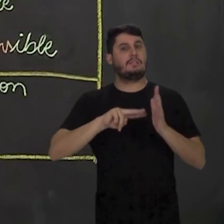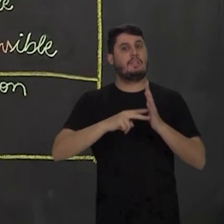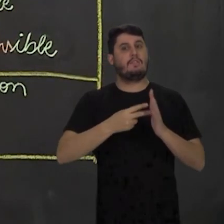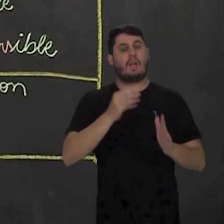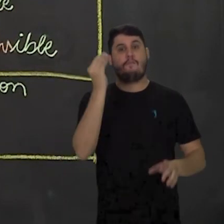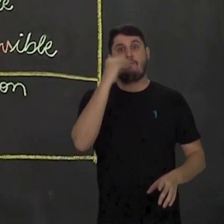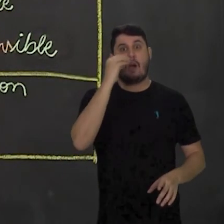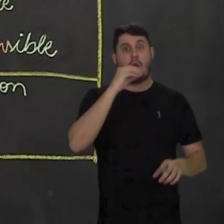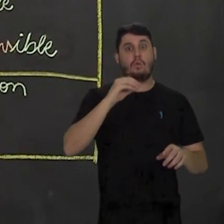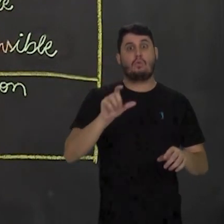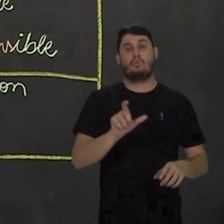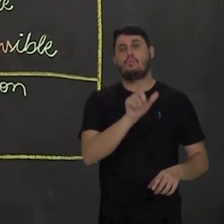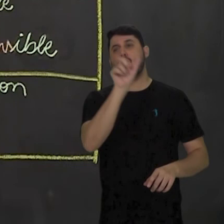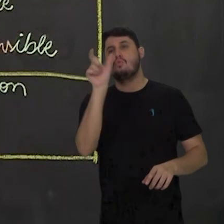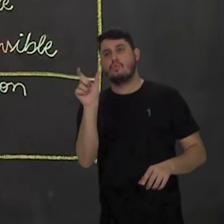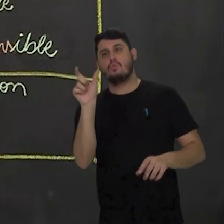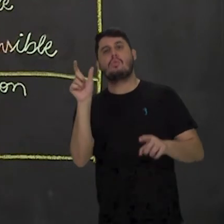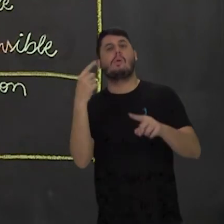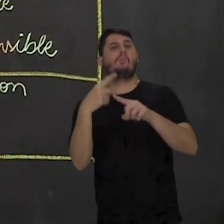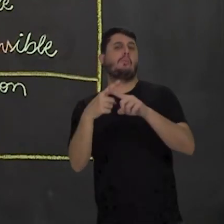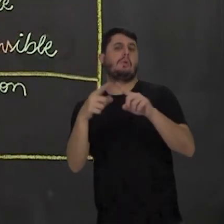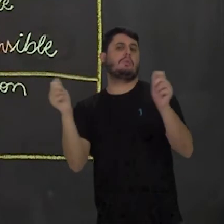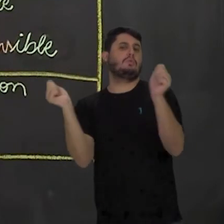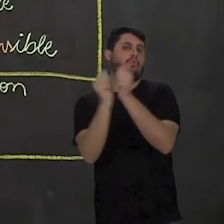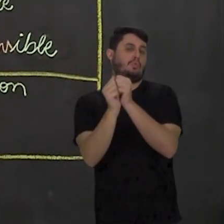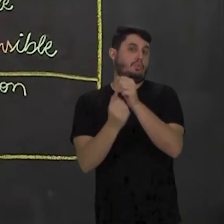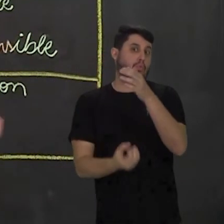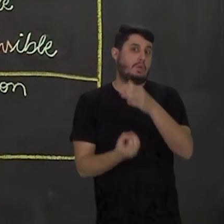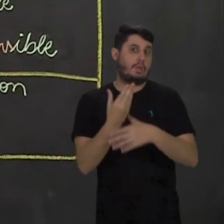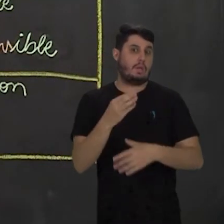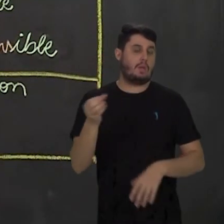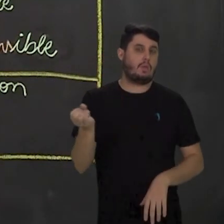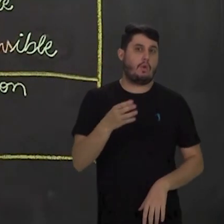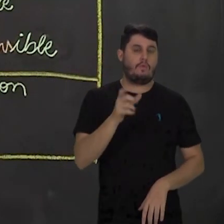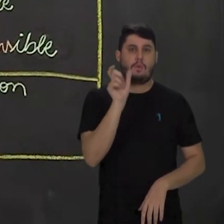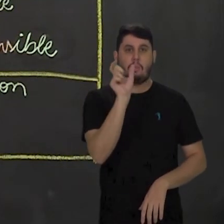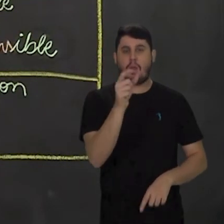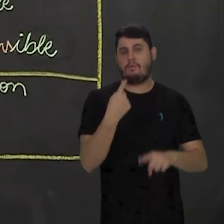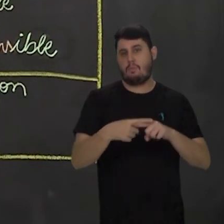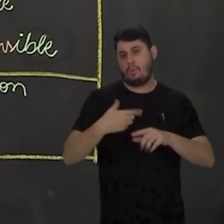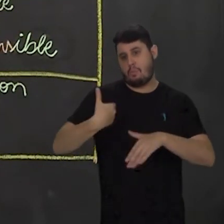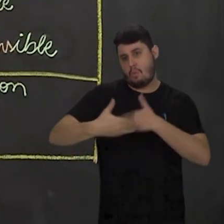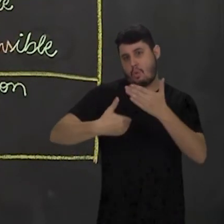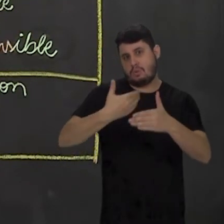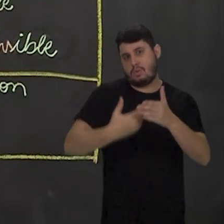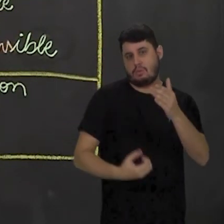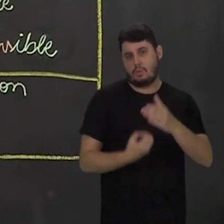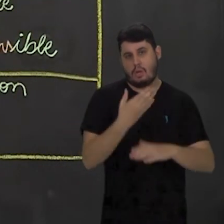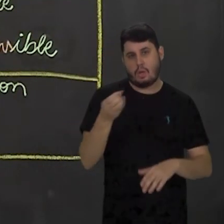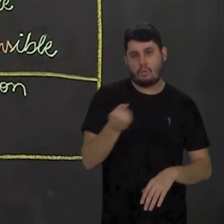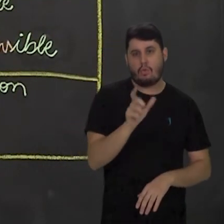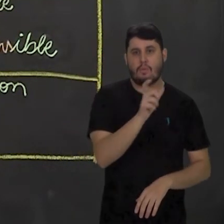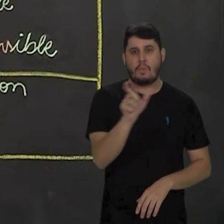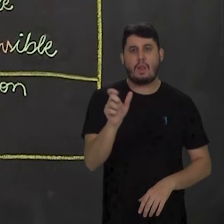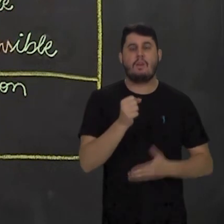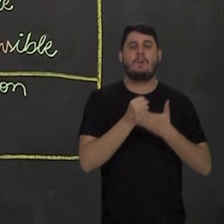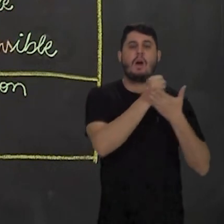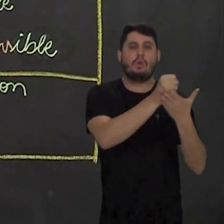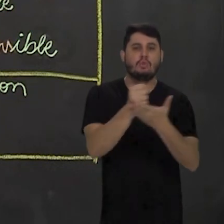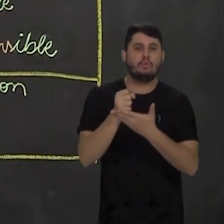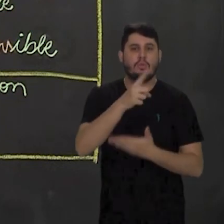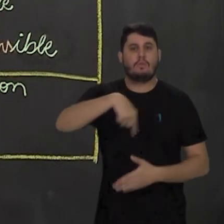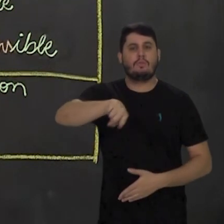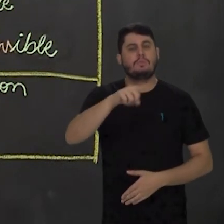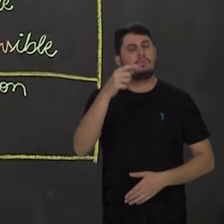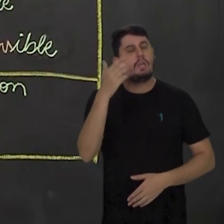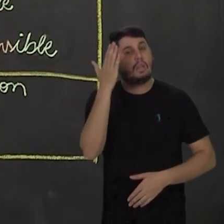virou fraqueza. Isso, o conhecimento da morfologia, do processo de formação das palavras, ele vem justamente para ajudar você a